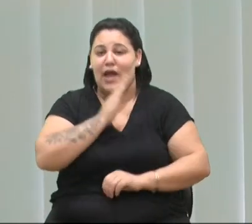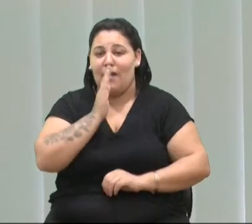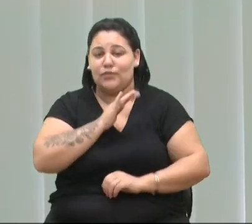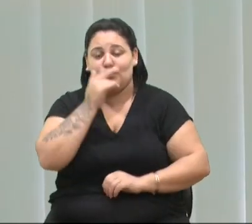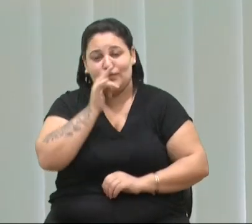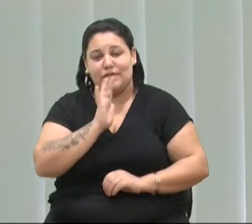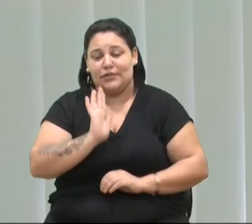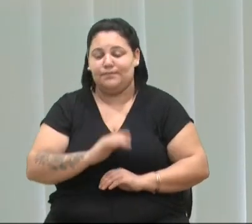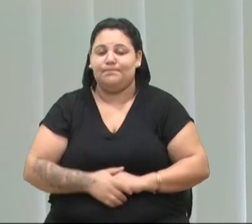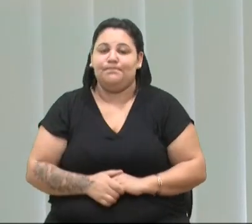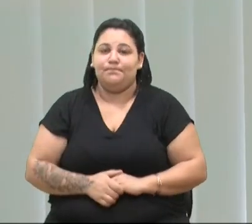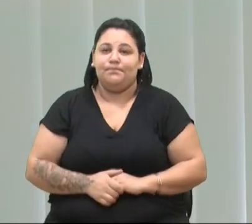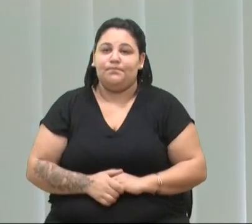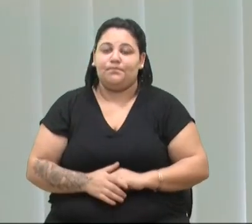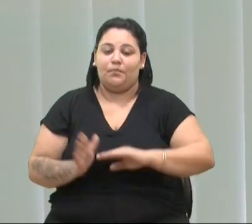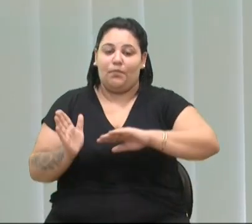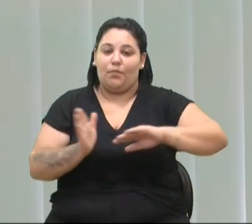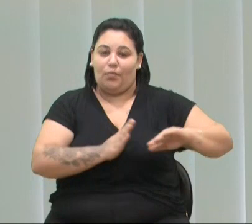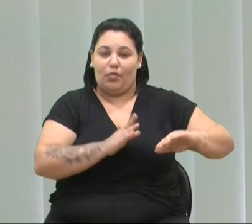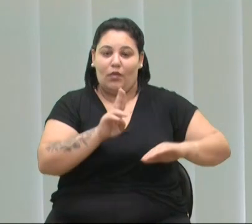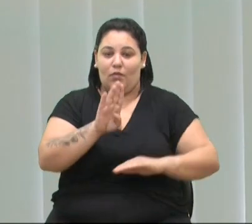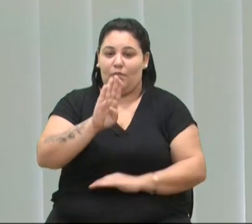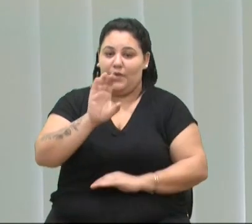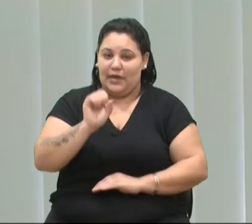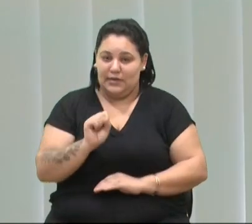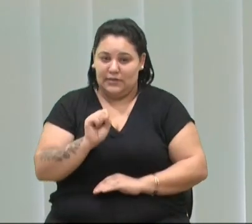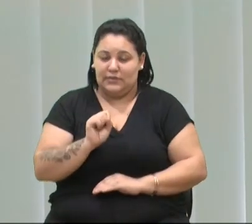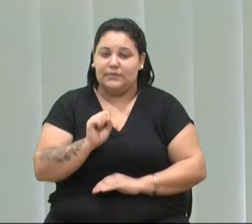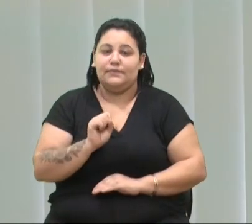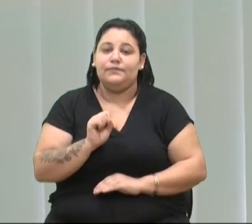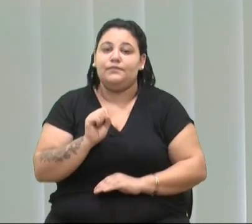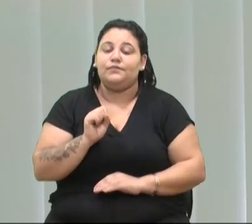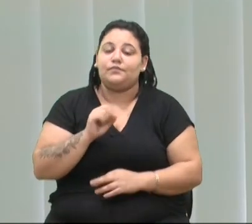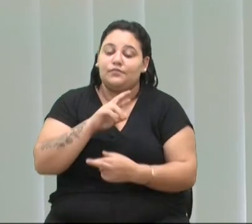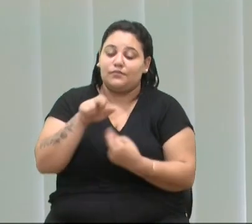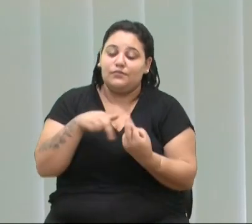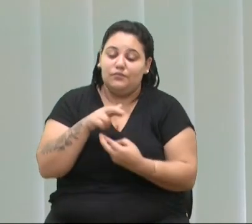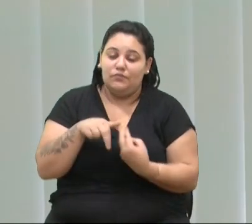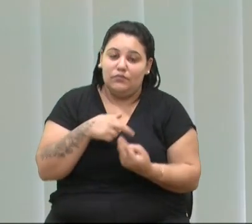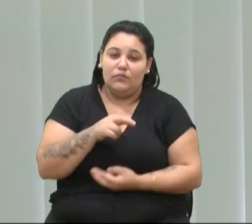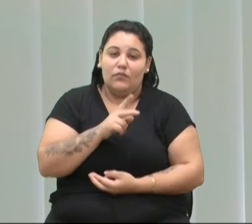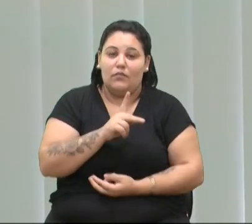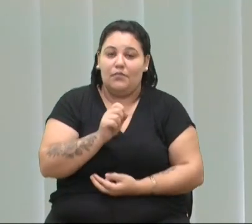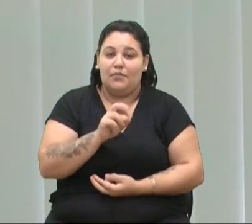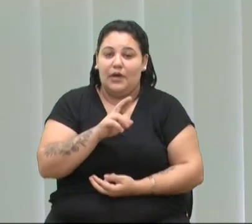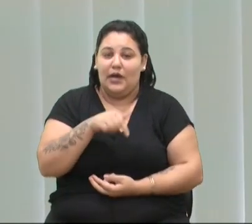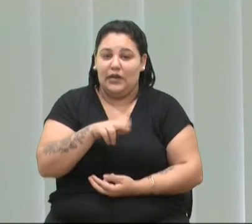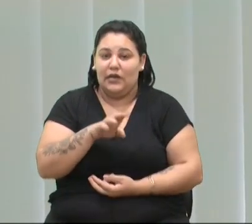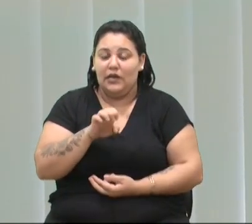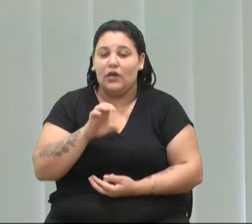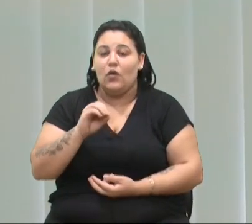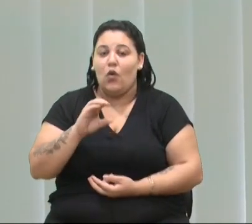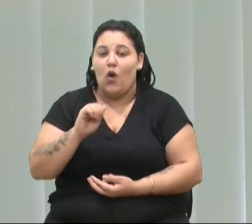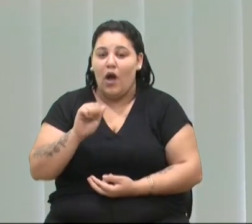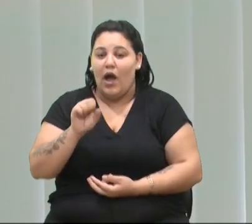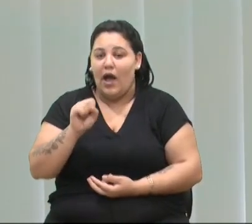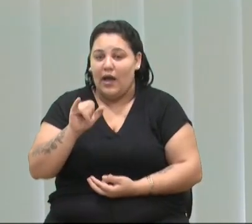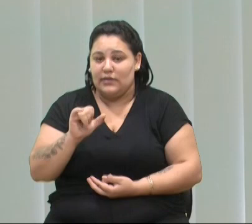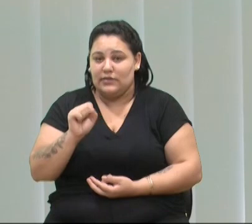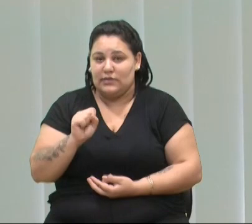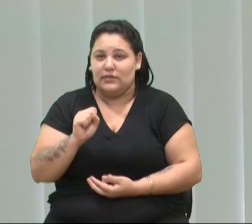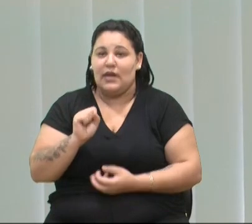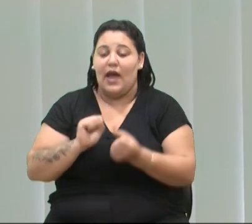possível. A UBS Parque Oásis, ela está em reforma. O empreiteiro que está fazendo a obra,